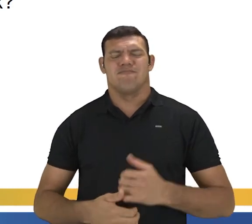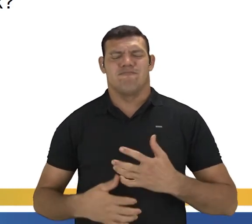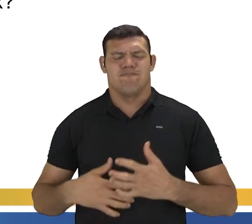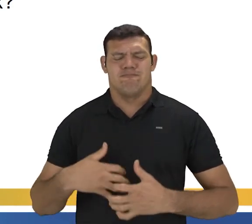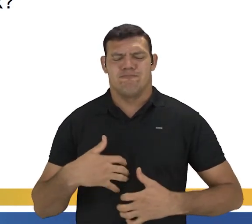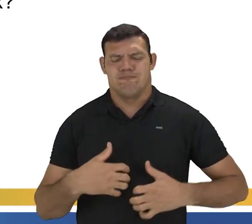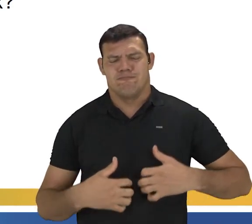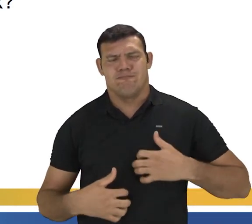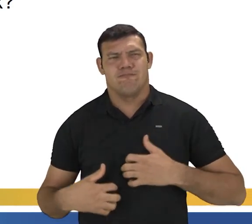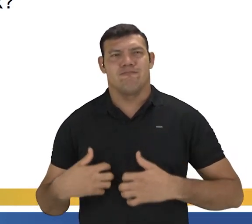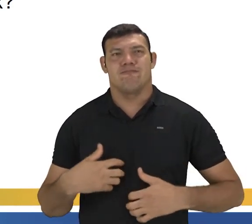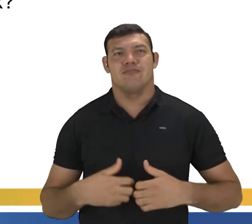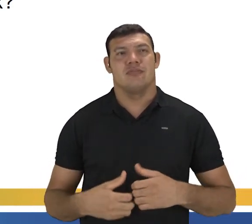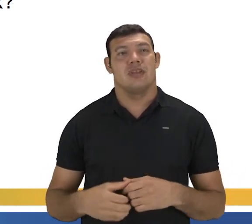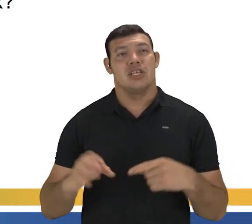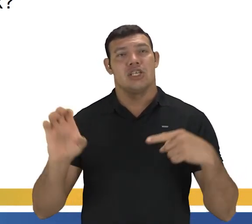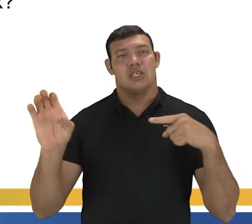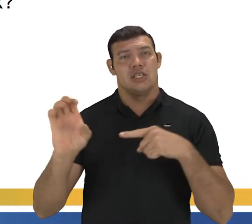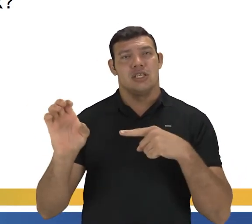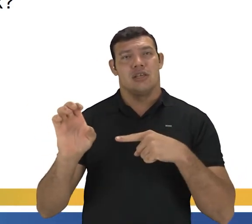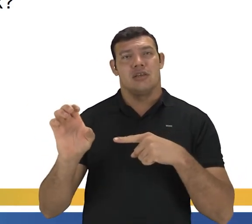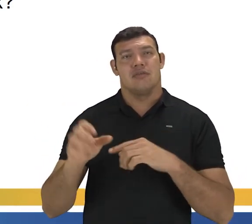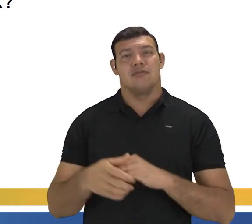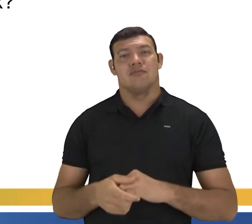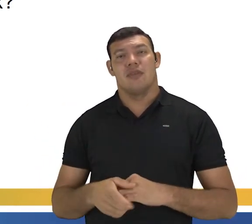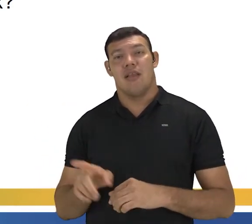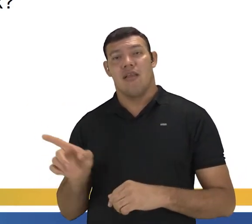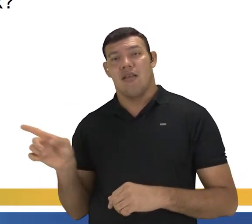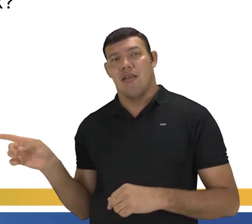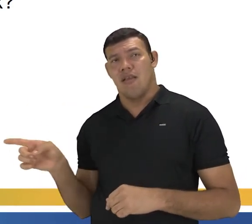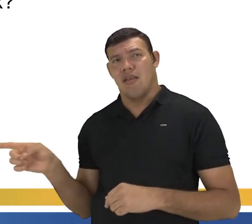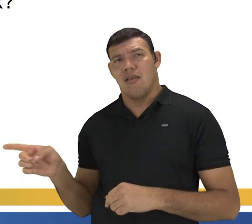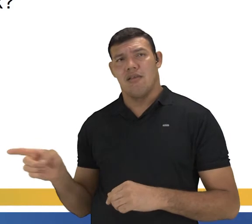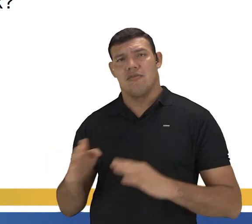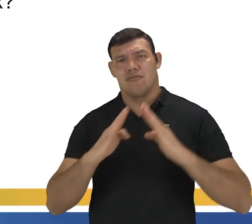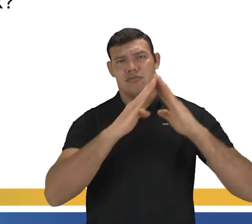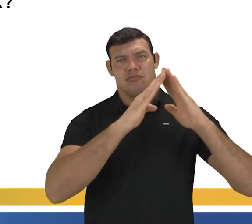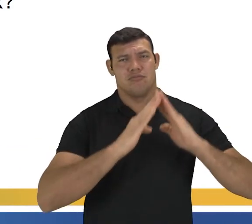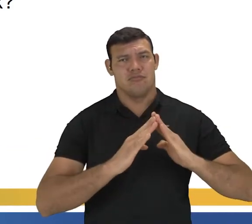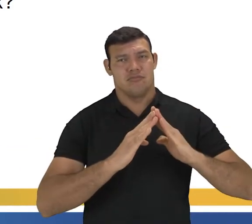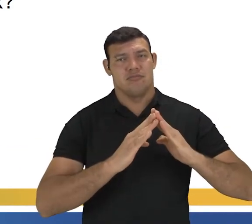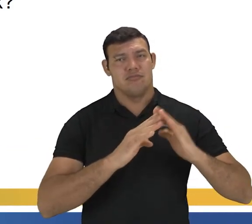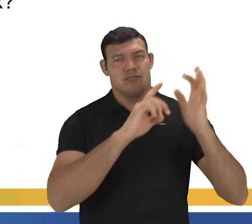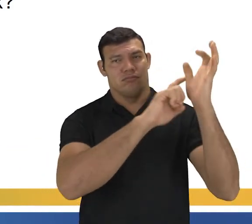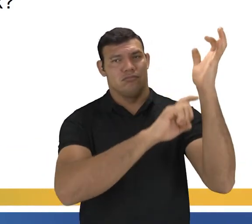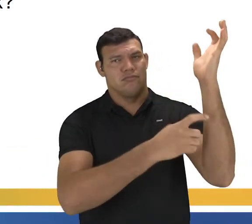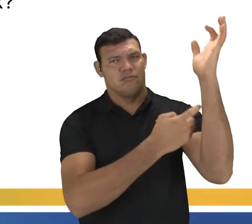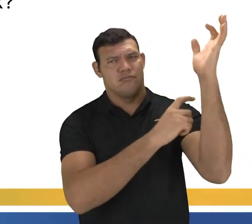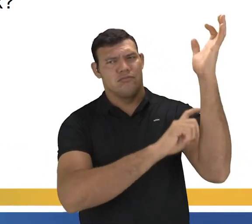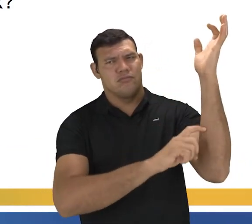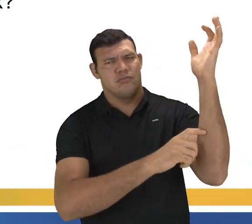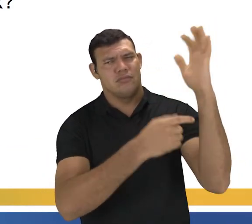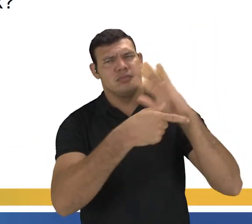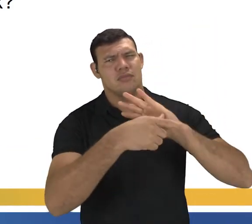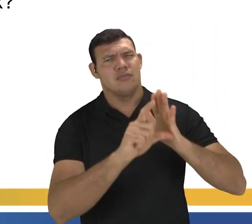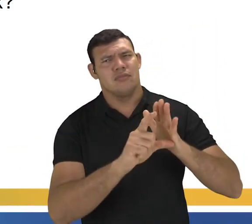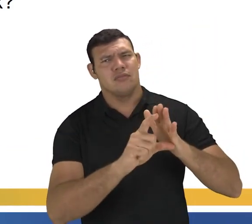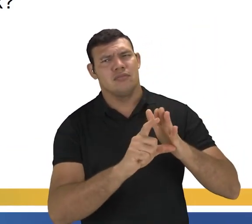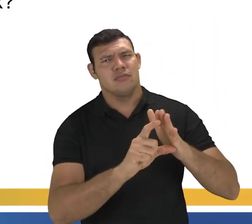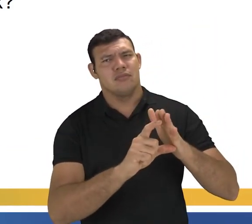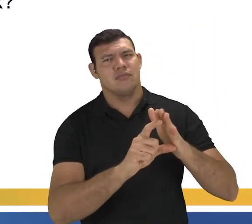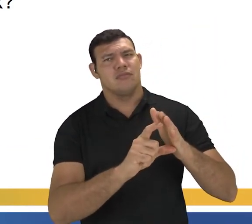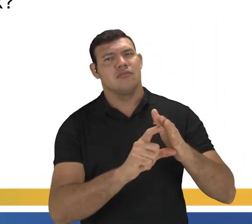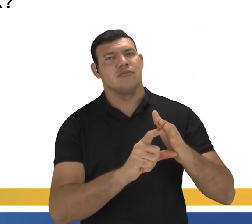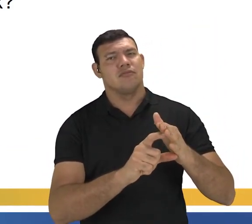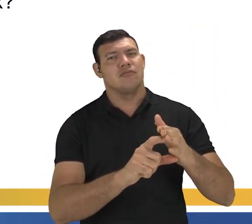aqui nós vamos colocar agora na forma interrogativa letras e ela morou o xapuri antes de